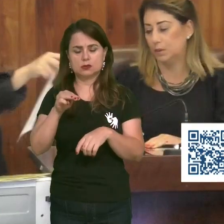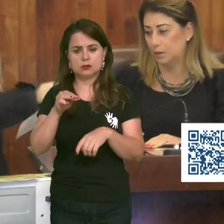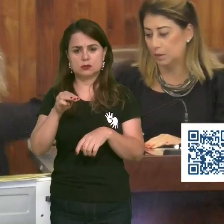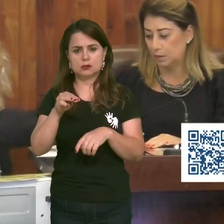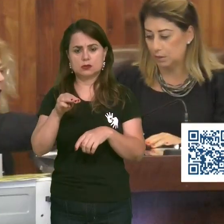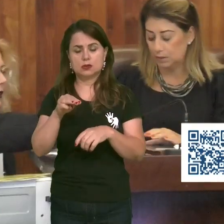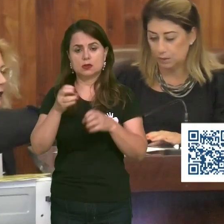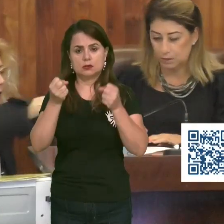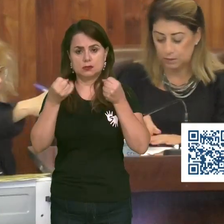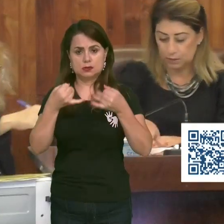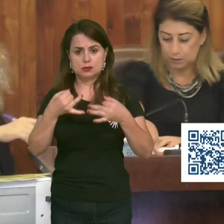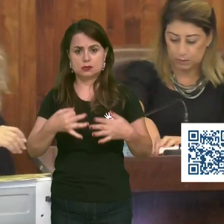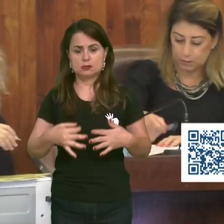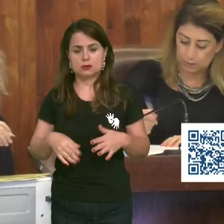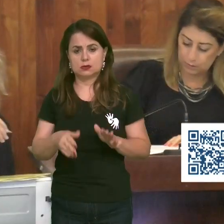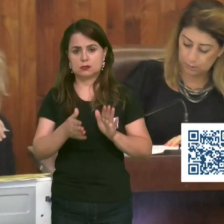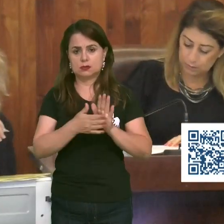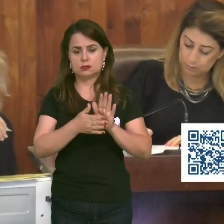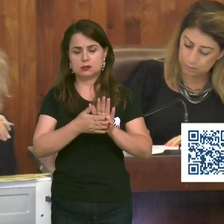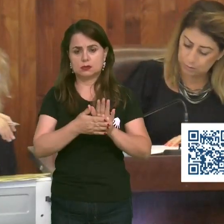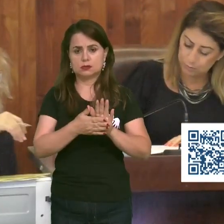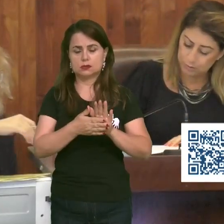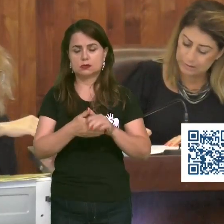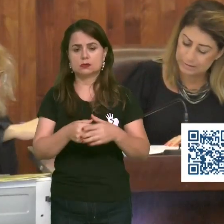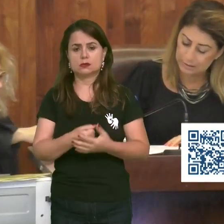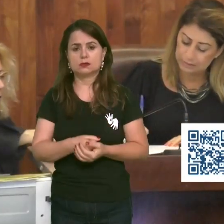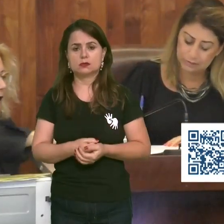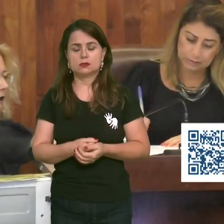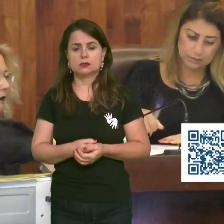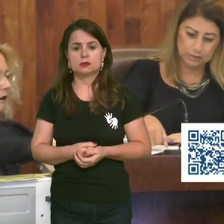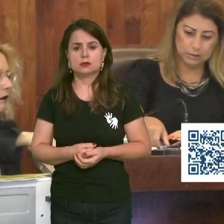para falar em defesa do seu requerimento